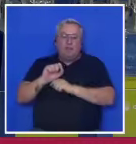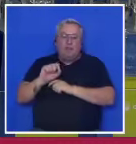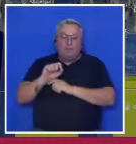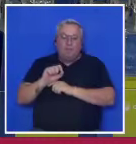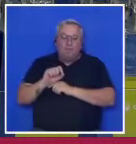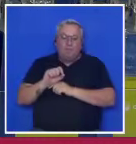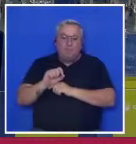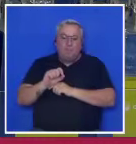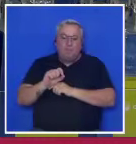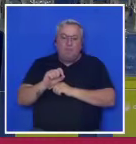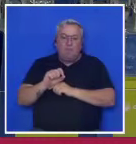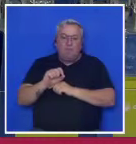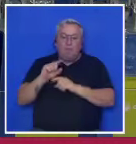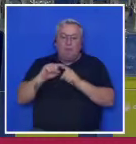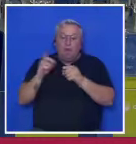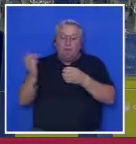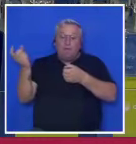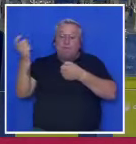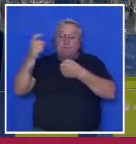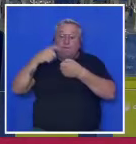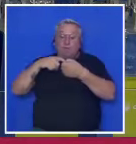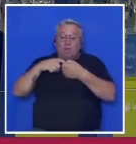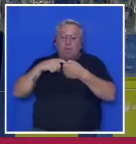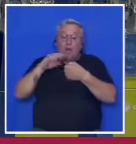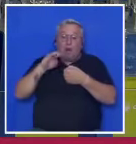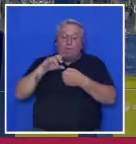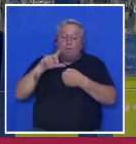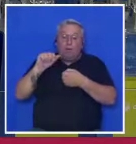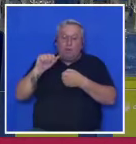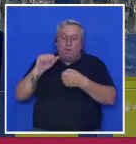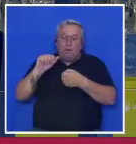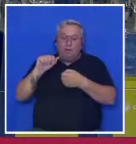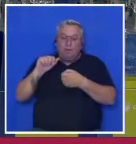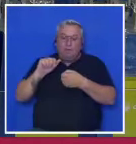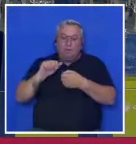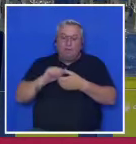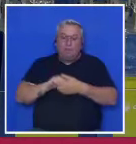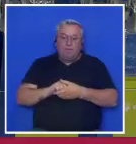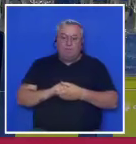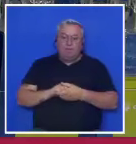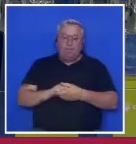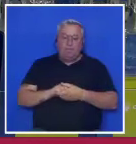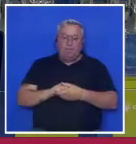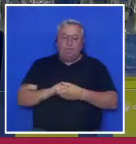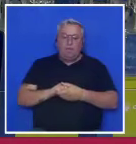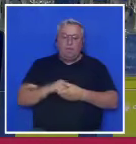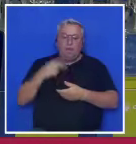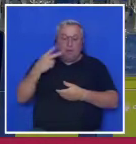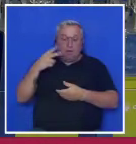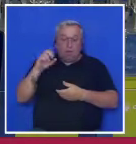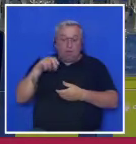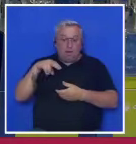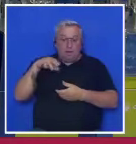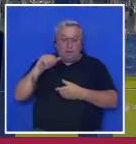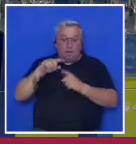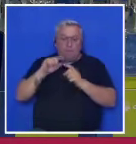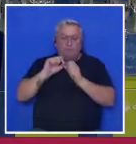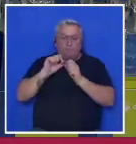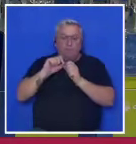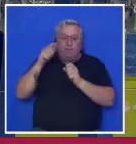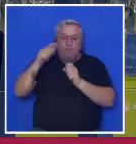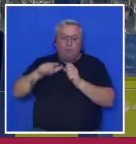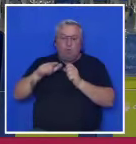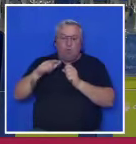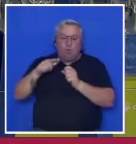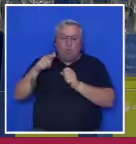realizarem a recolocação das bolas no suporte do nosso globo da dupla cena, para que seja